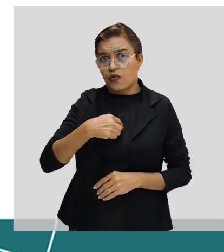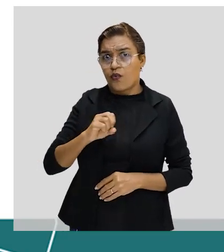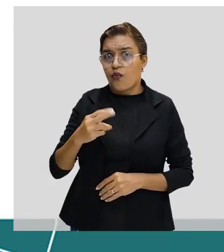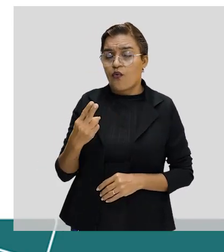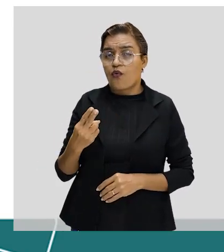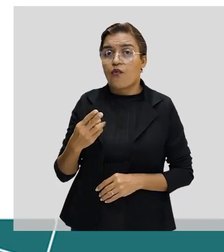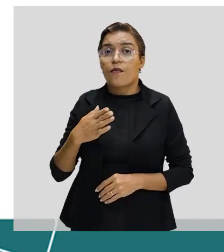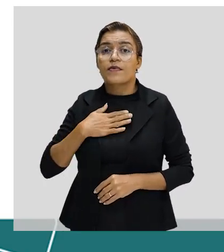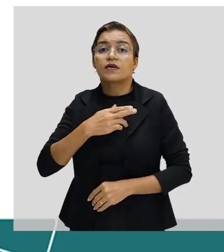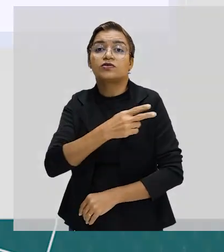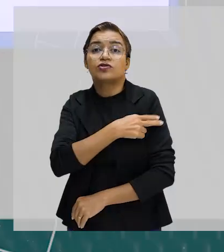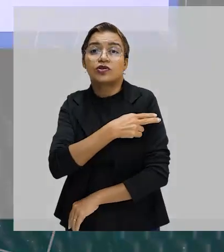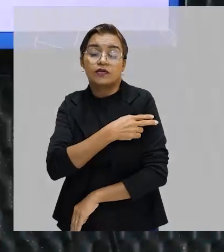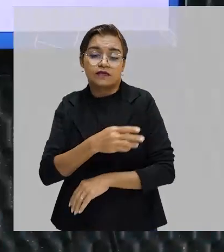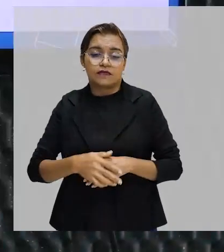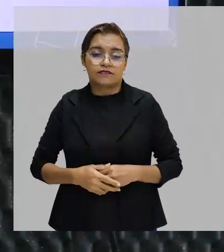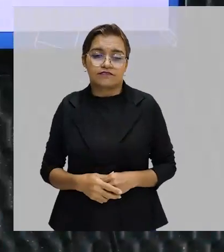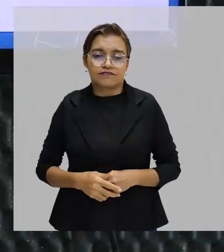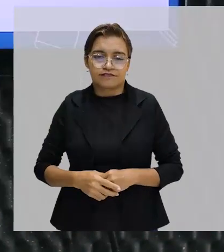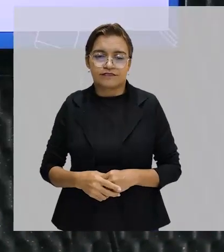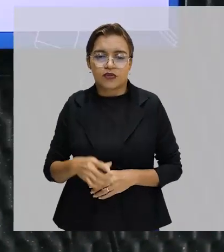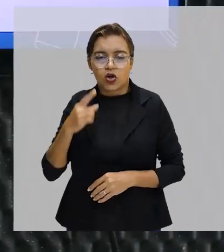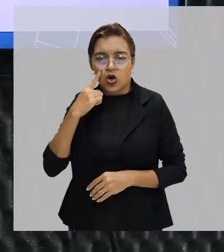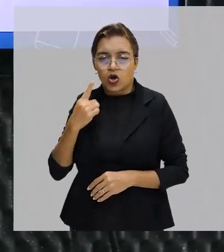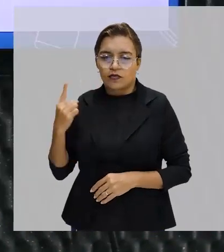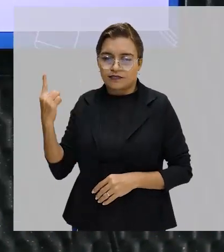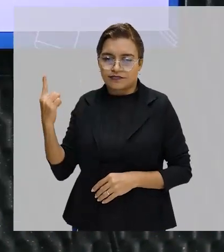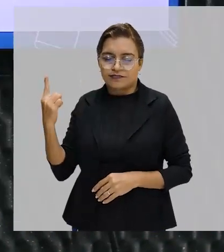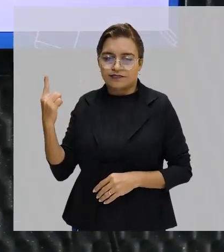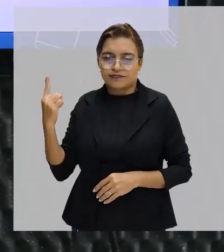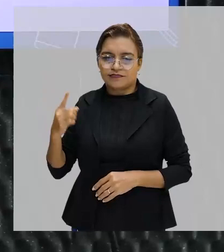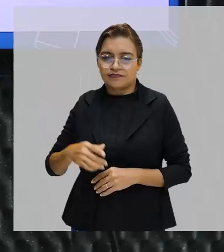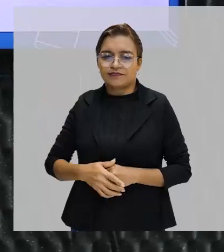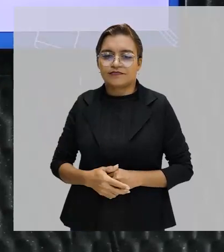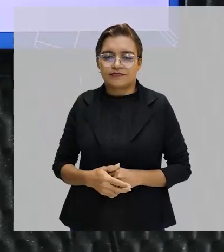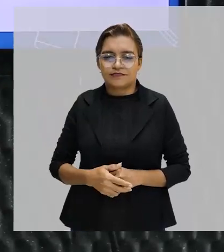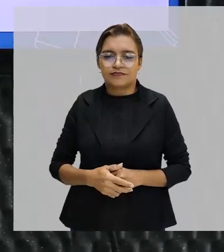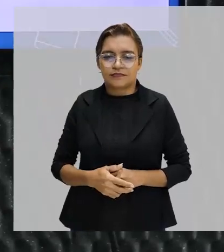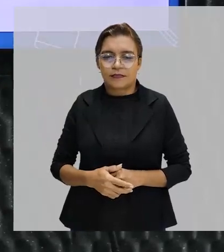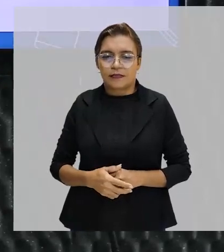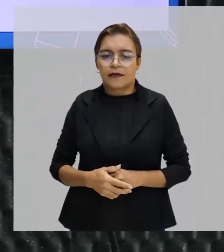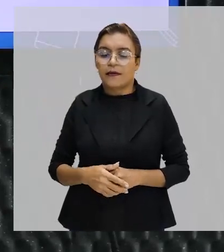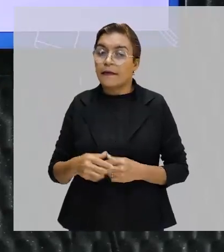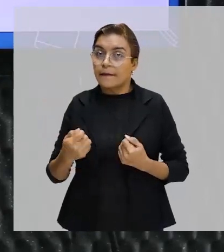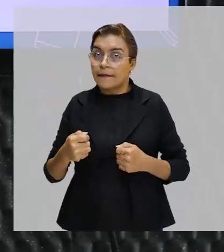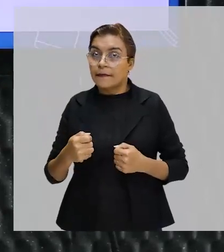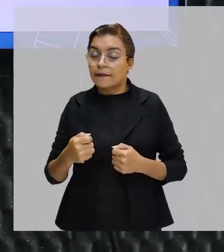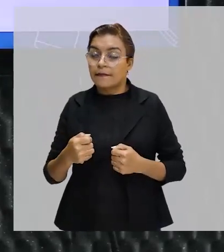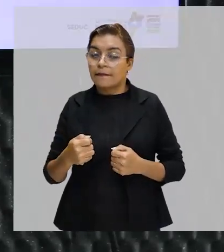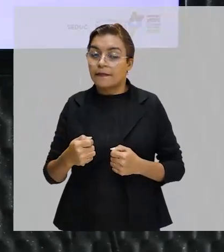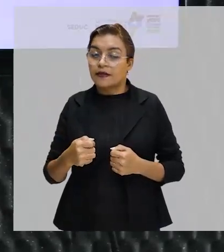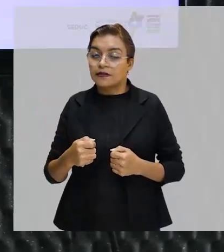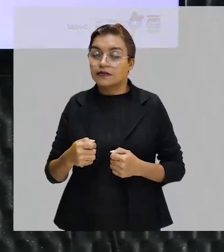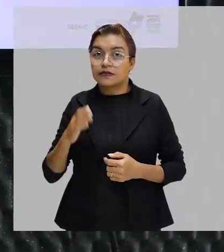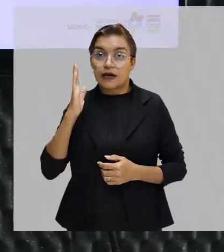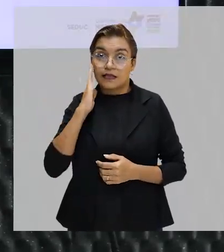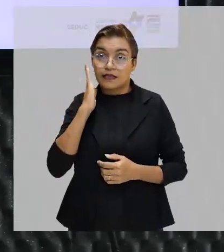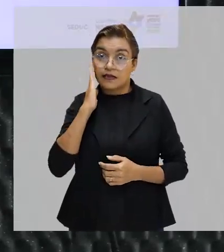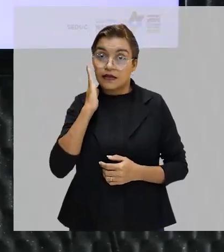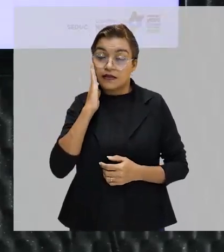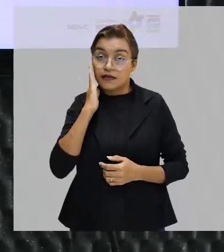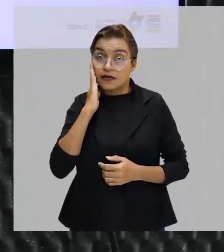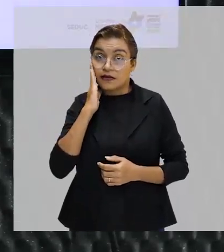Com vertigens, falei com a chefe, né? Então, no caso, a pessoa é que estava realmente com vertigens,